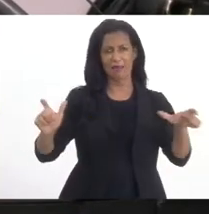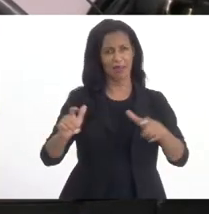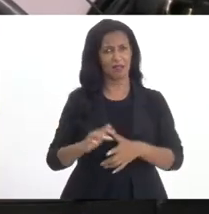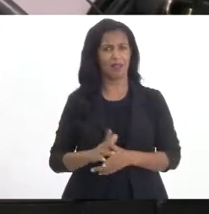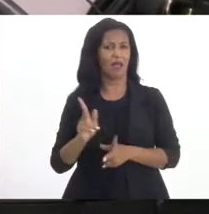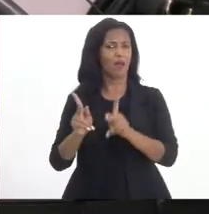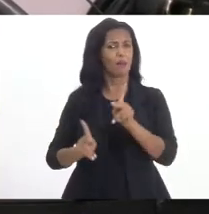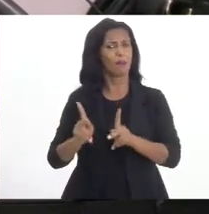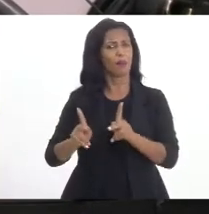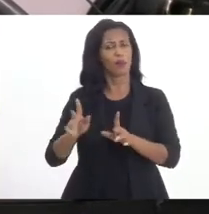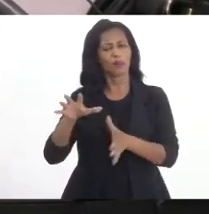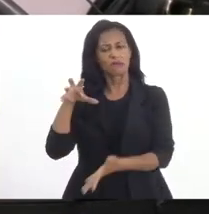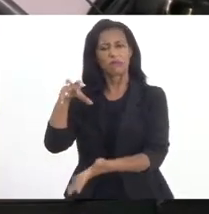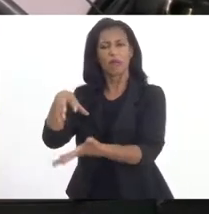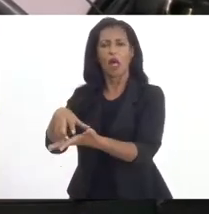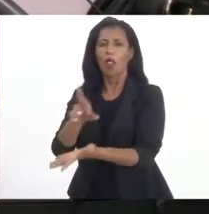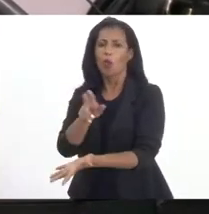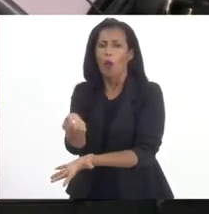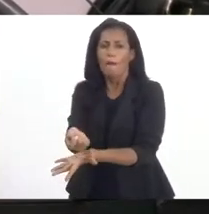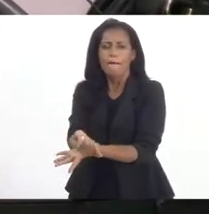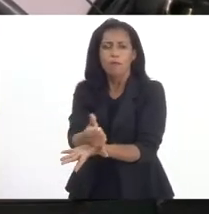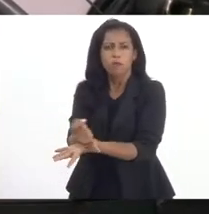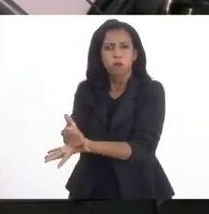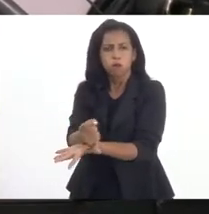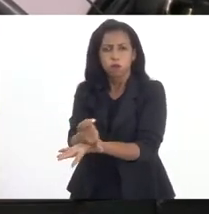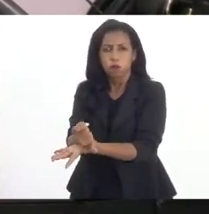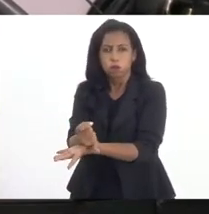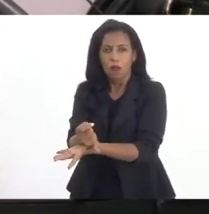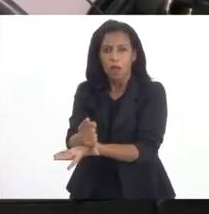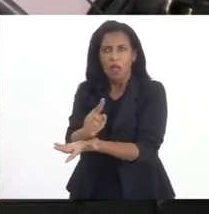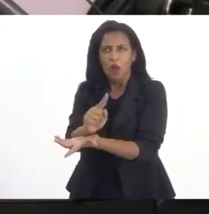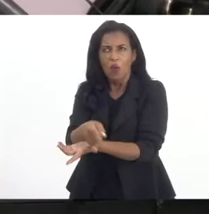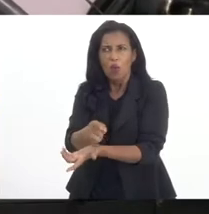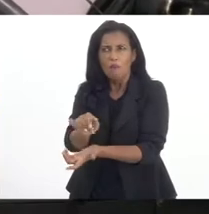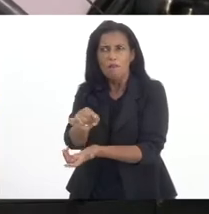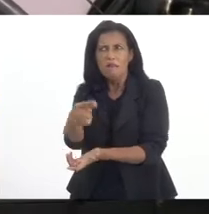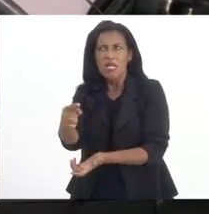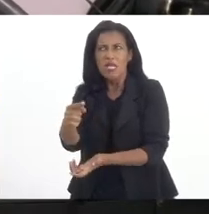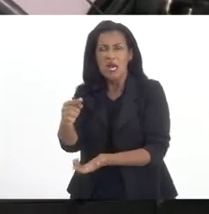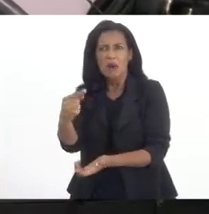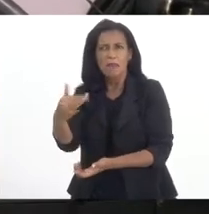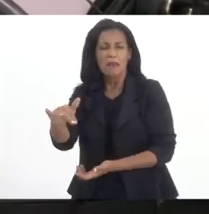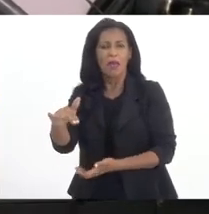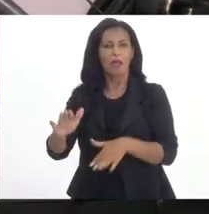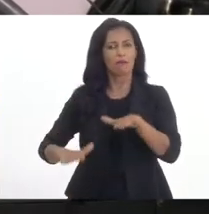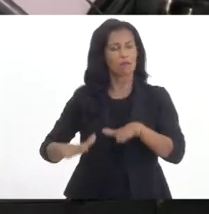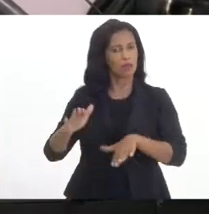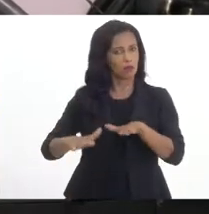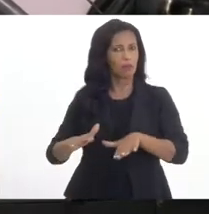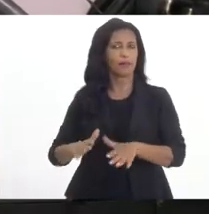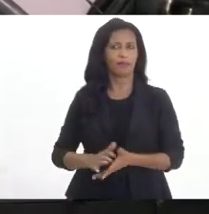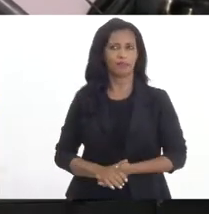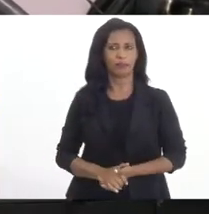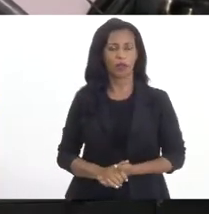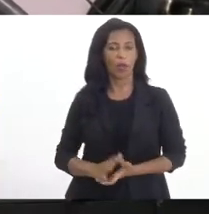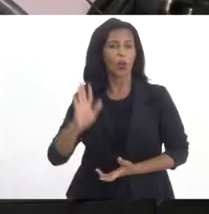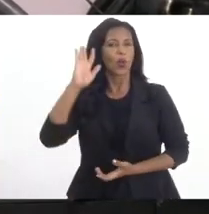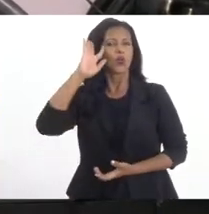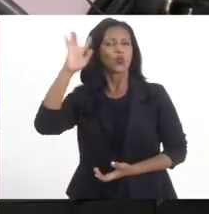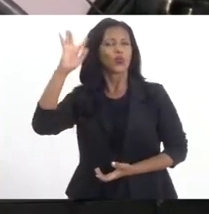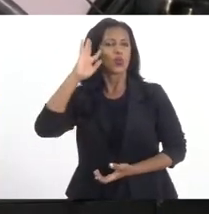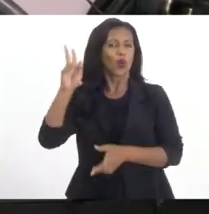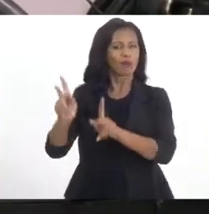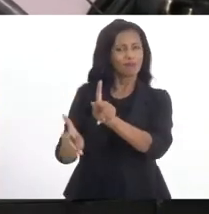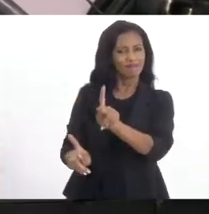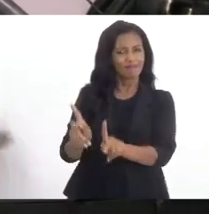da Zona Oeste. Não são poucos, não. São milhares. É 1,5 milhão, 1,3 milhão de pessoas na Zona Oeste. O sonho da